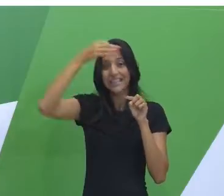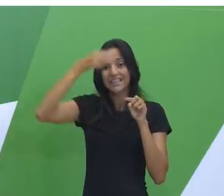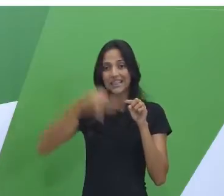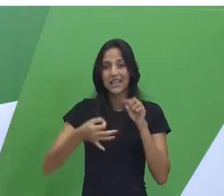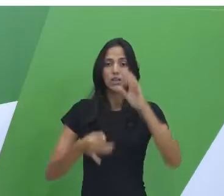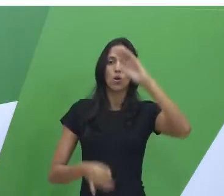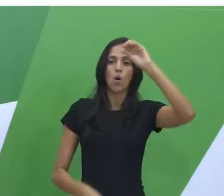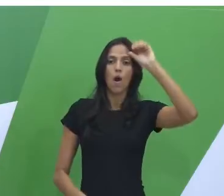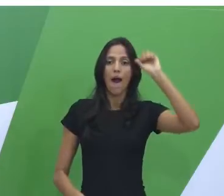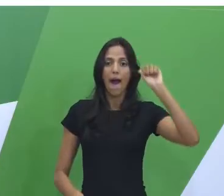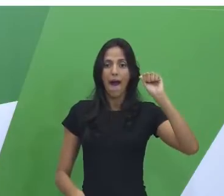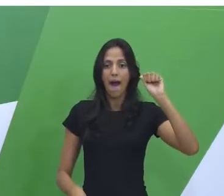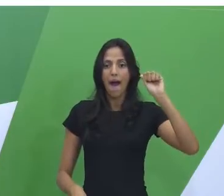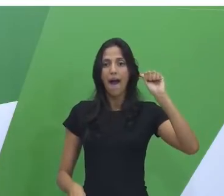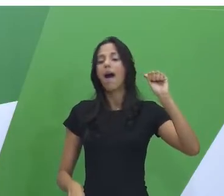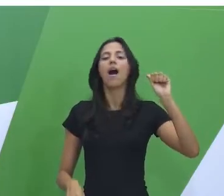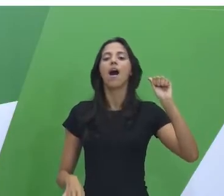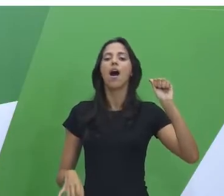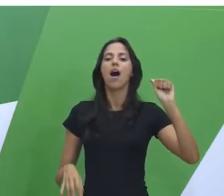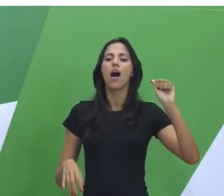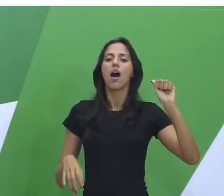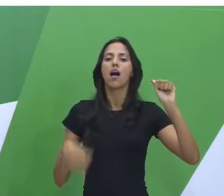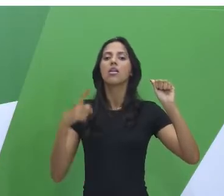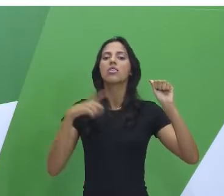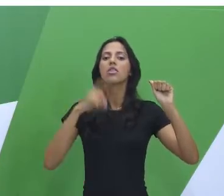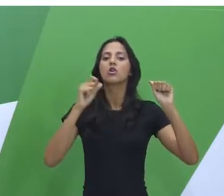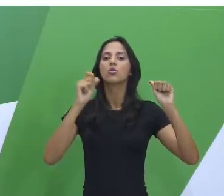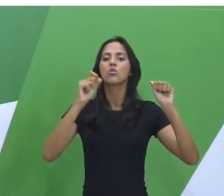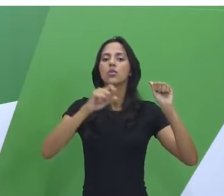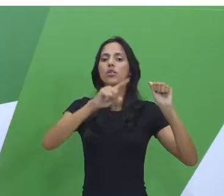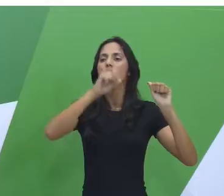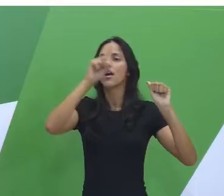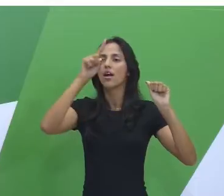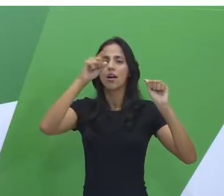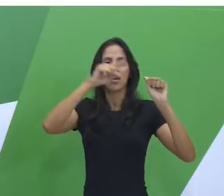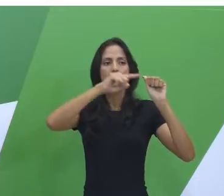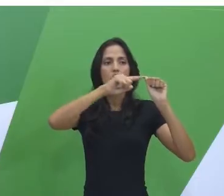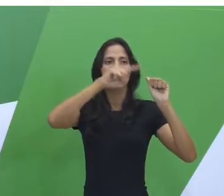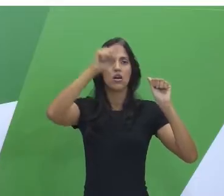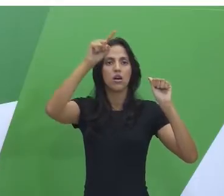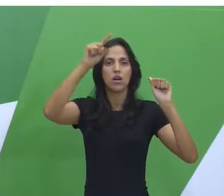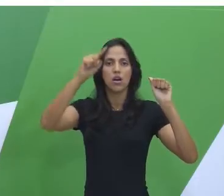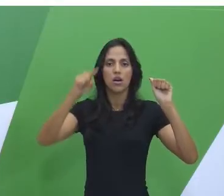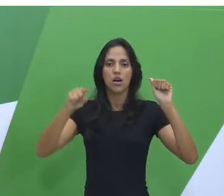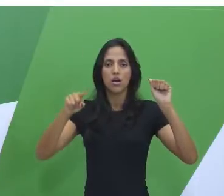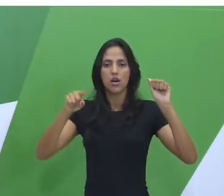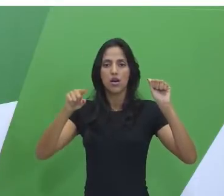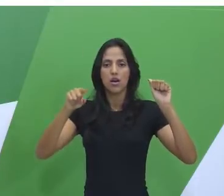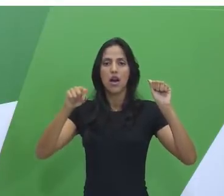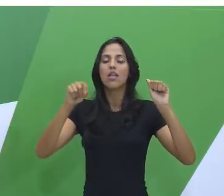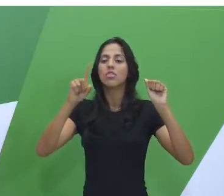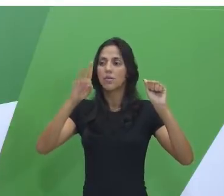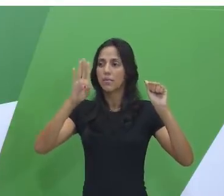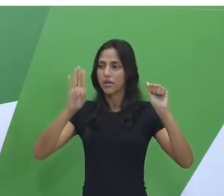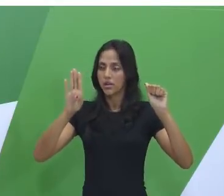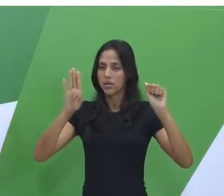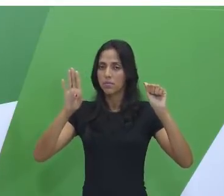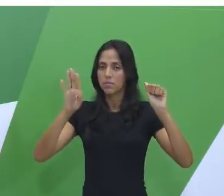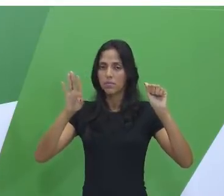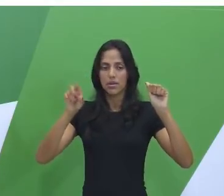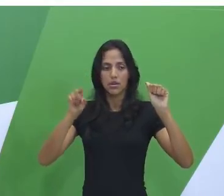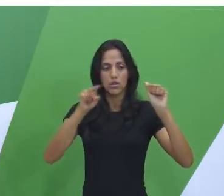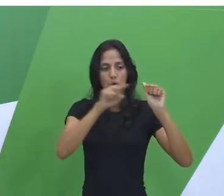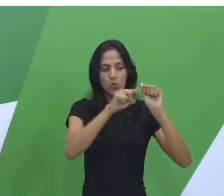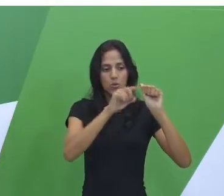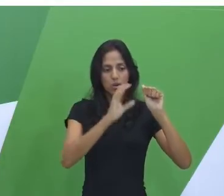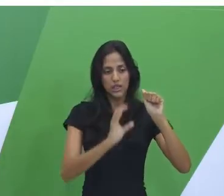A, então automaticamente eu estou me referindo a um outro ponto referencial, que é o seno de A. Que, de certa forma, se eu